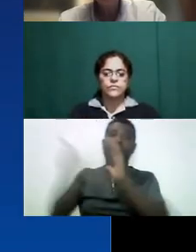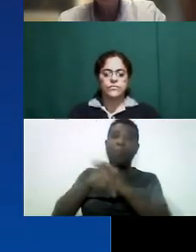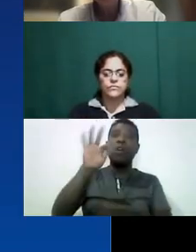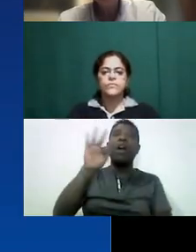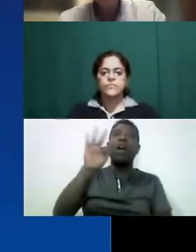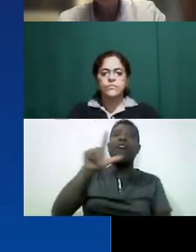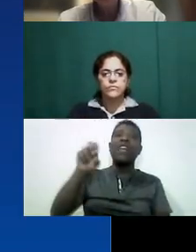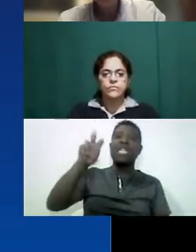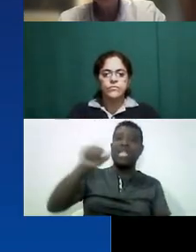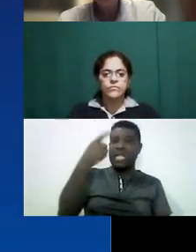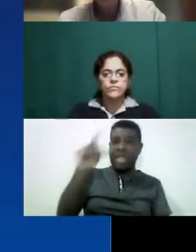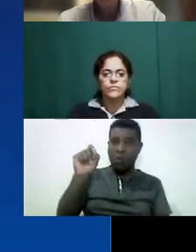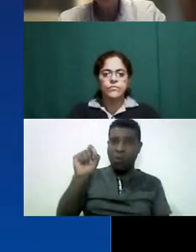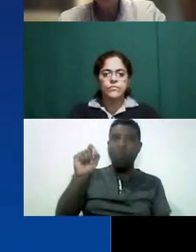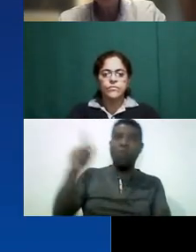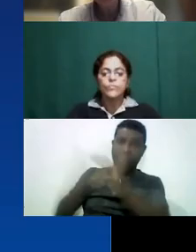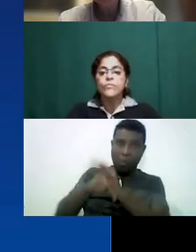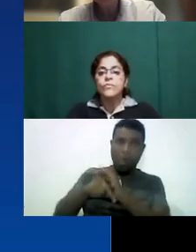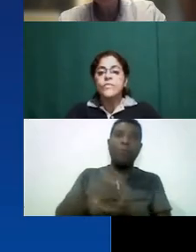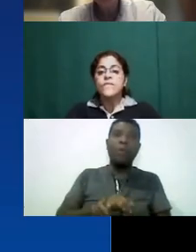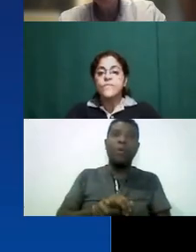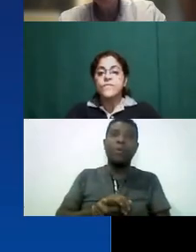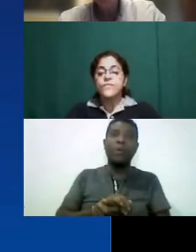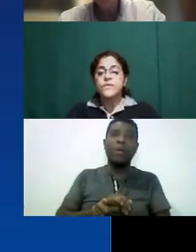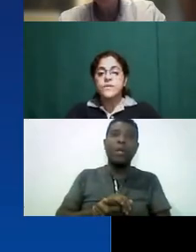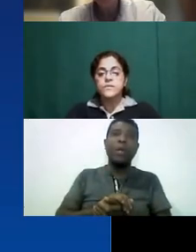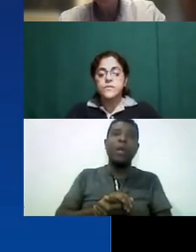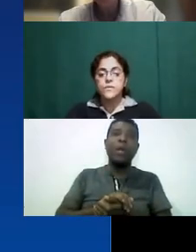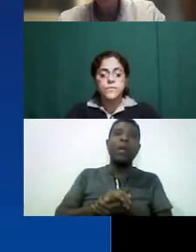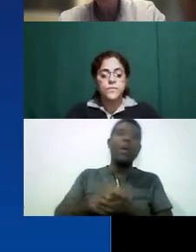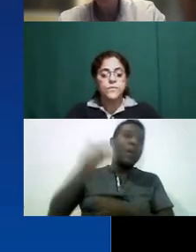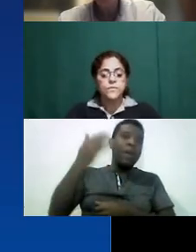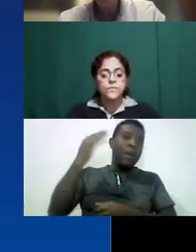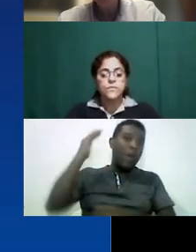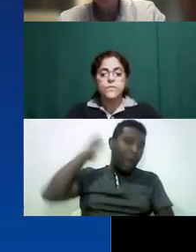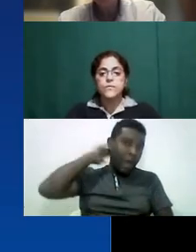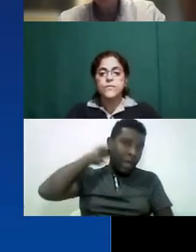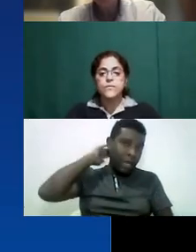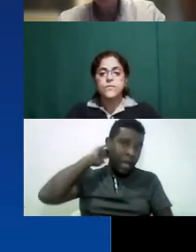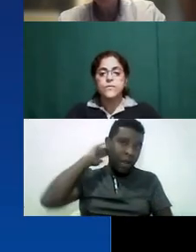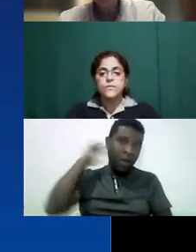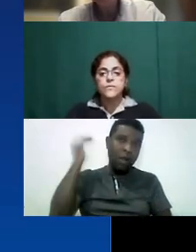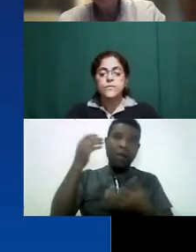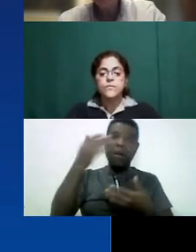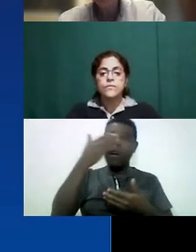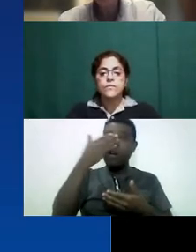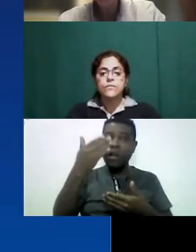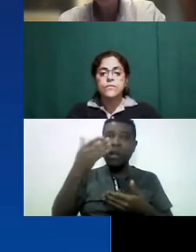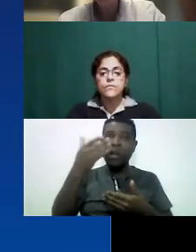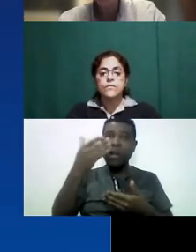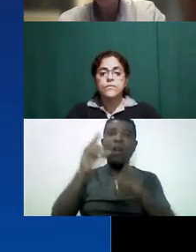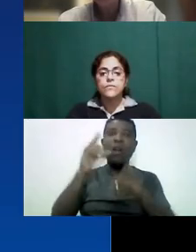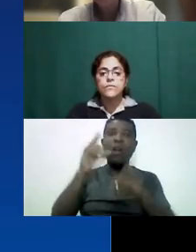o anterior, ele roda para o lado oposto, o médio tem pouco potencial rotacional e o posterior é para o mesmo lado da